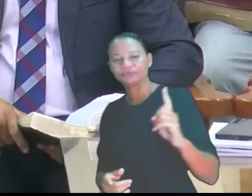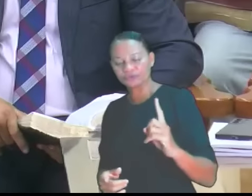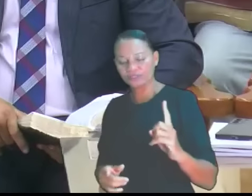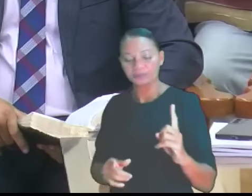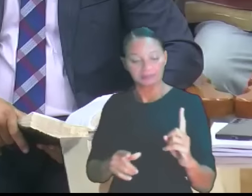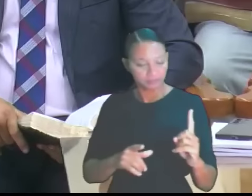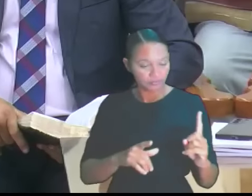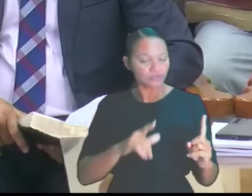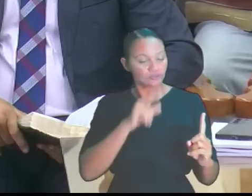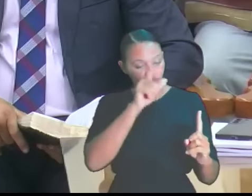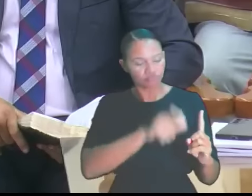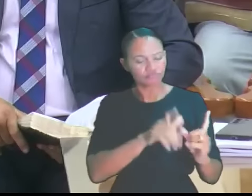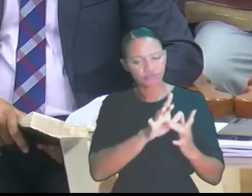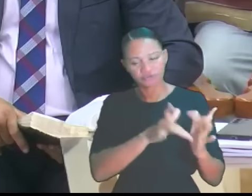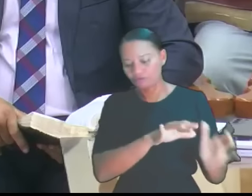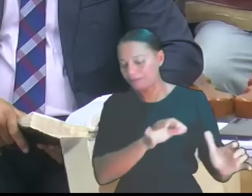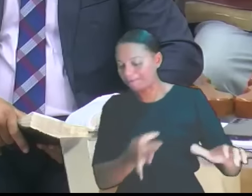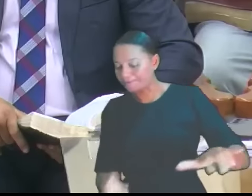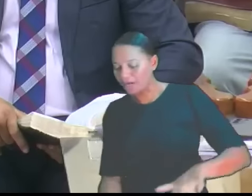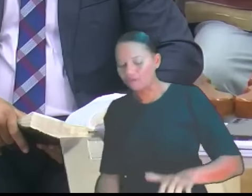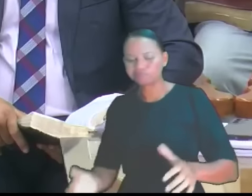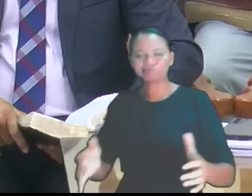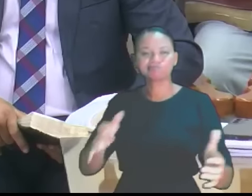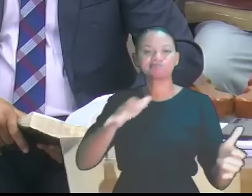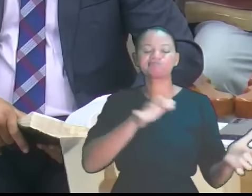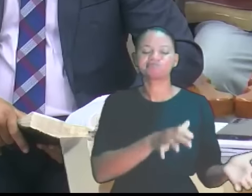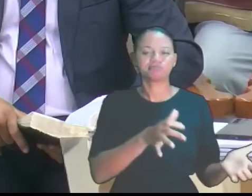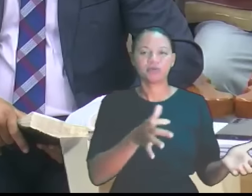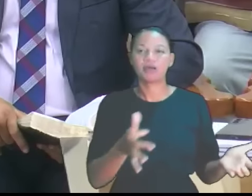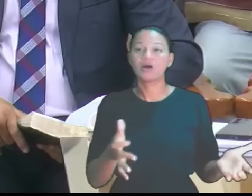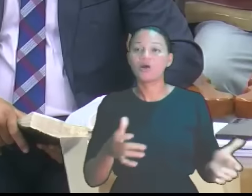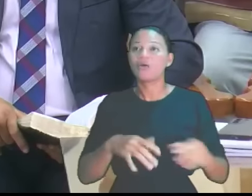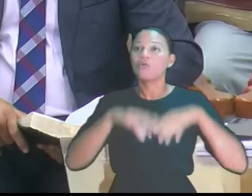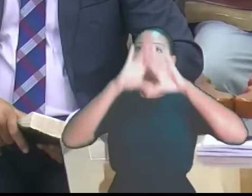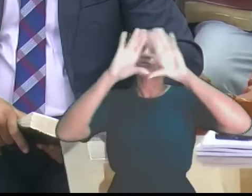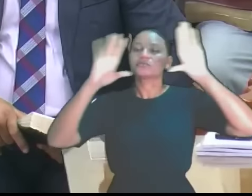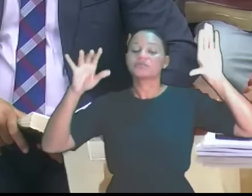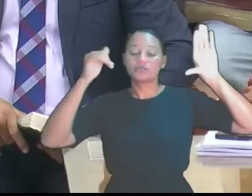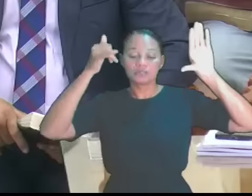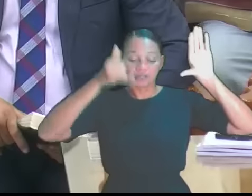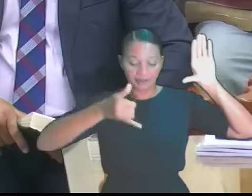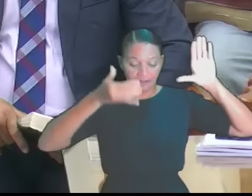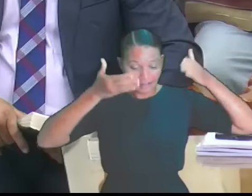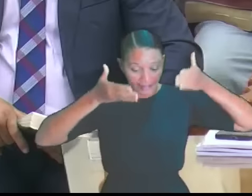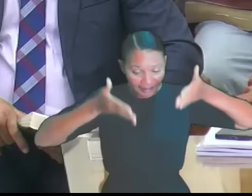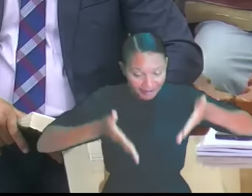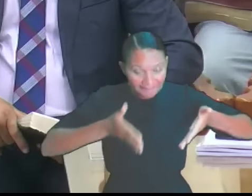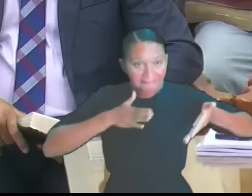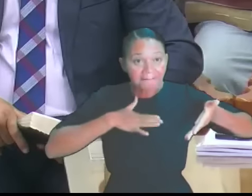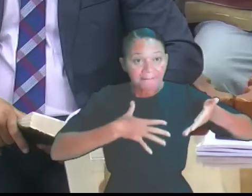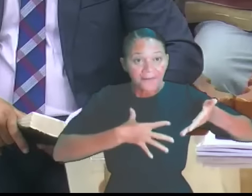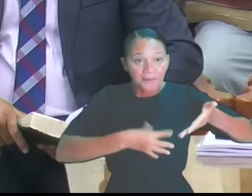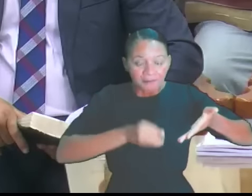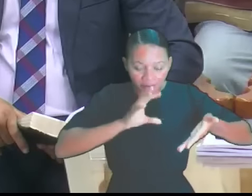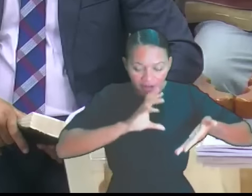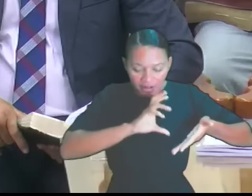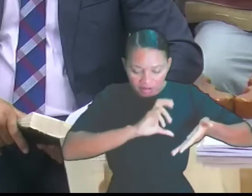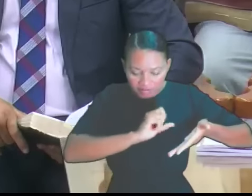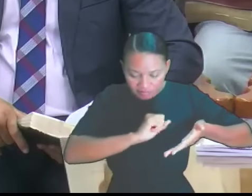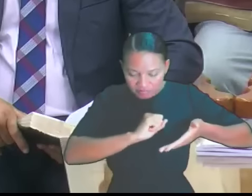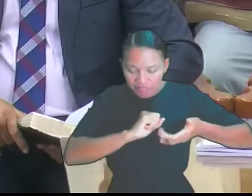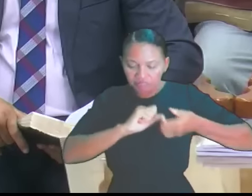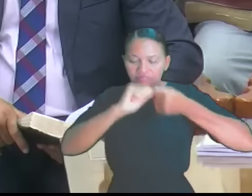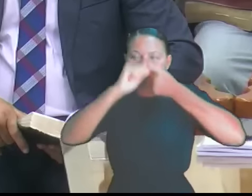céu gritou o nome dele: Este é meu filho amado, em quem